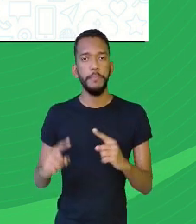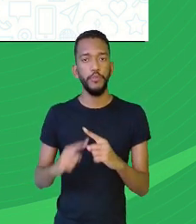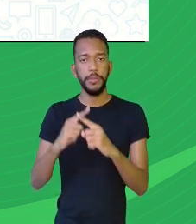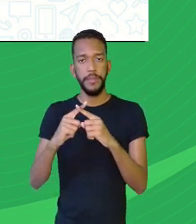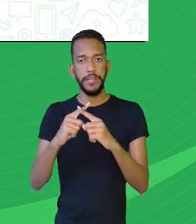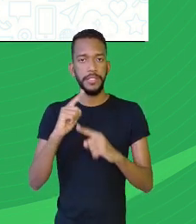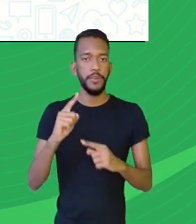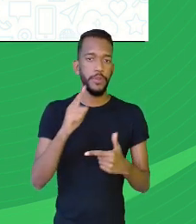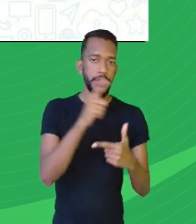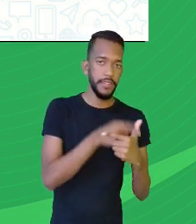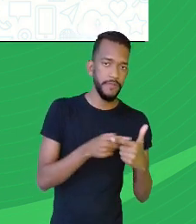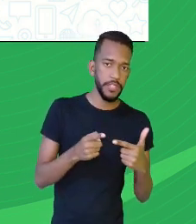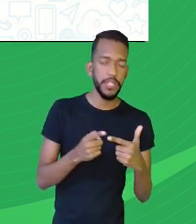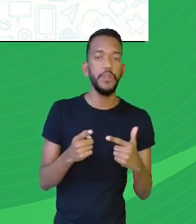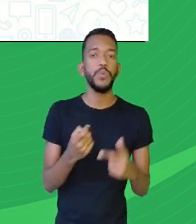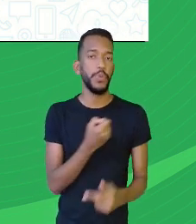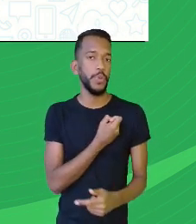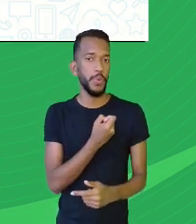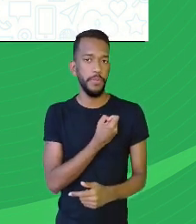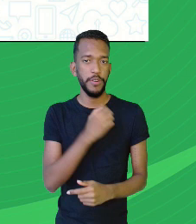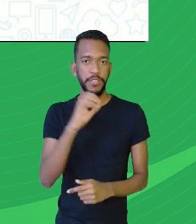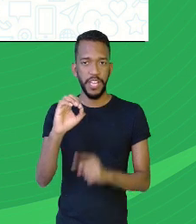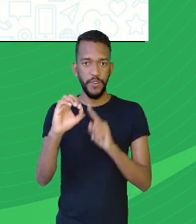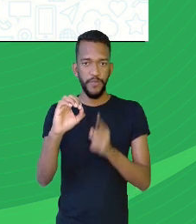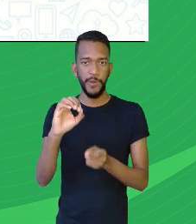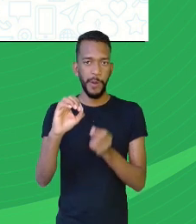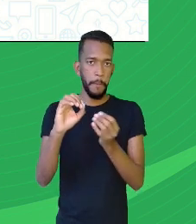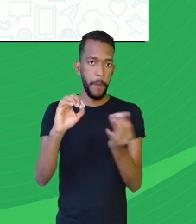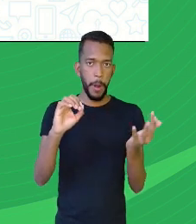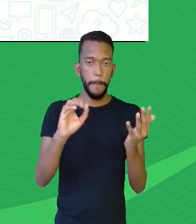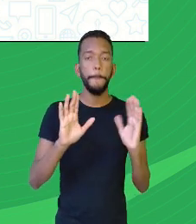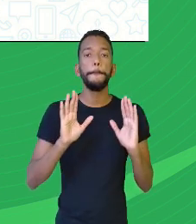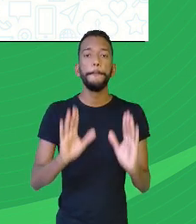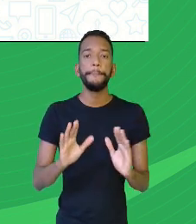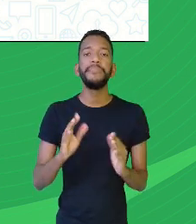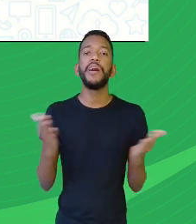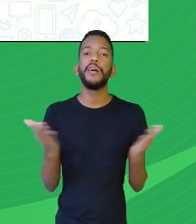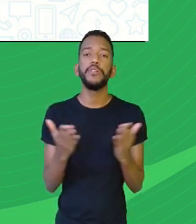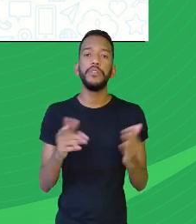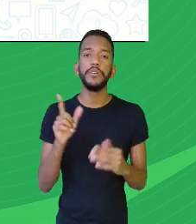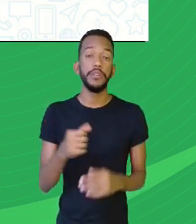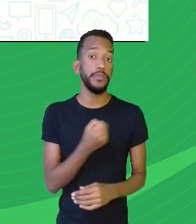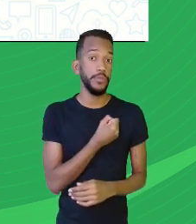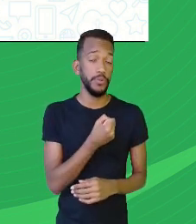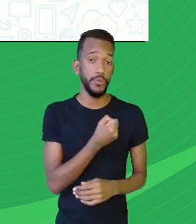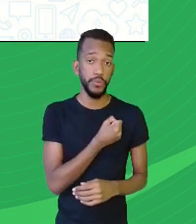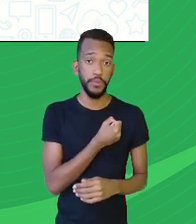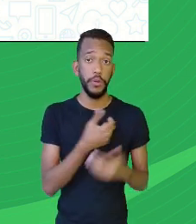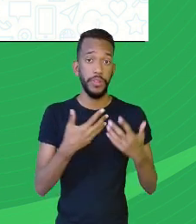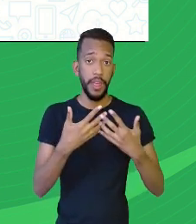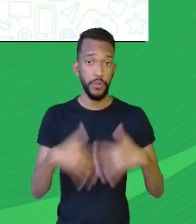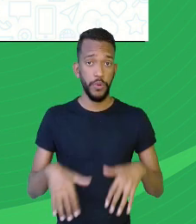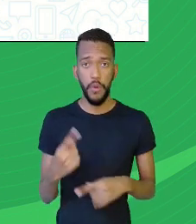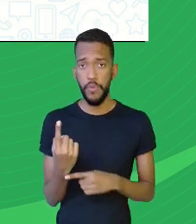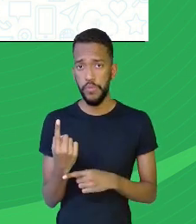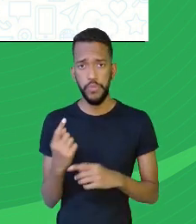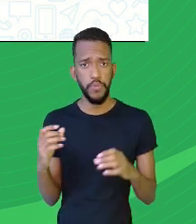e divisão de números decimais. Dessa vez por um número natural, beleza? Vamos